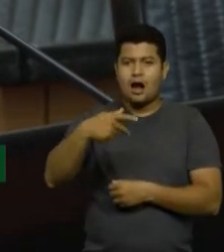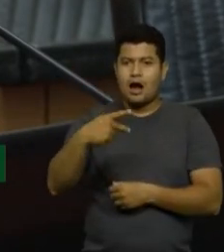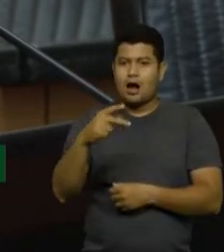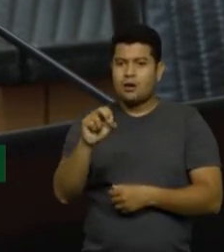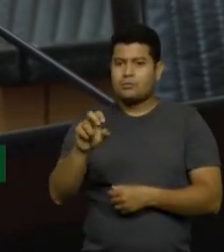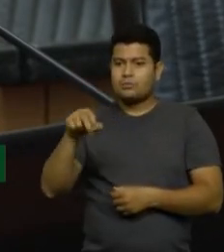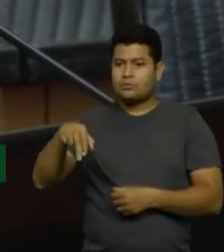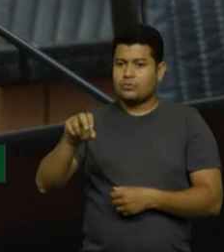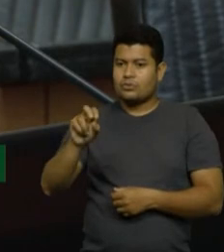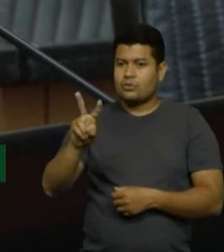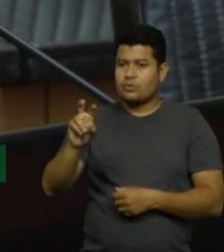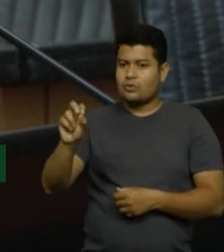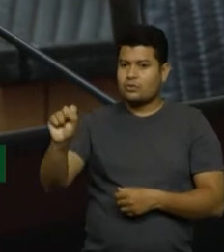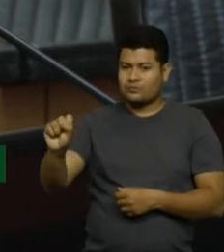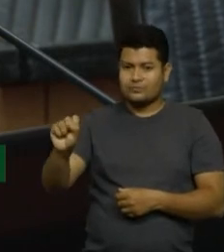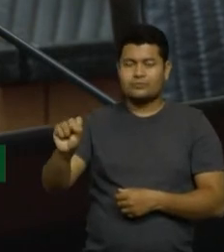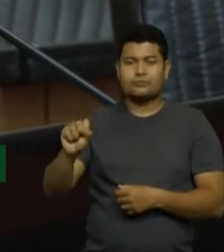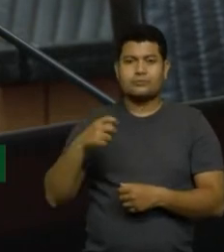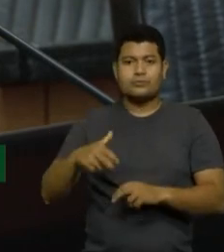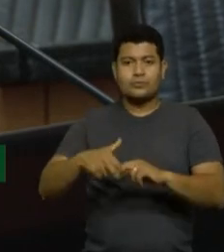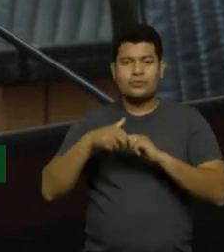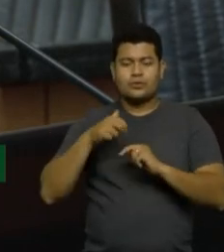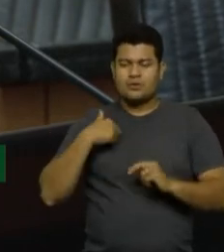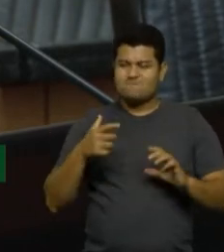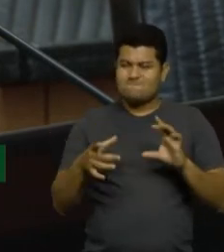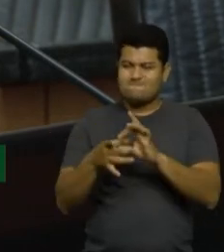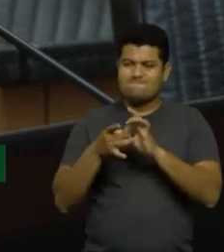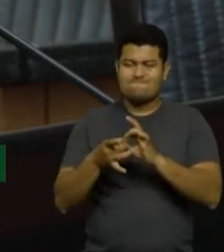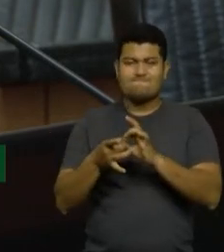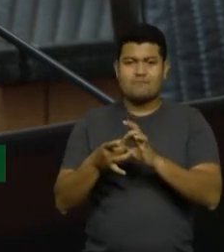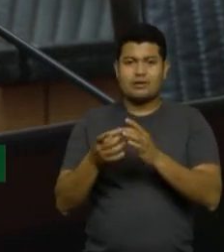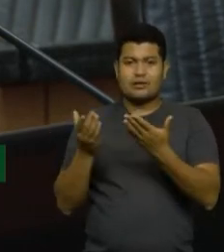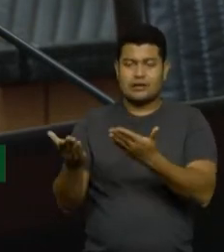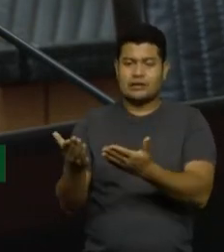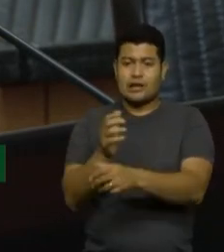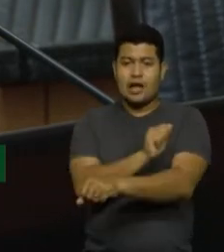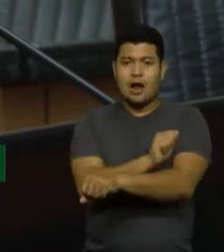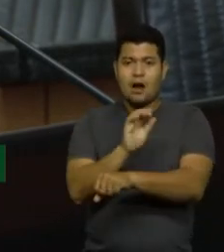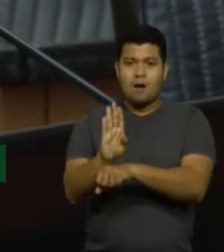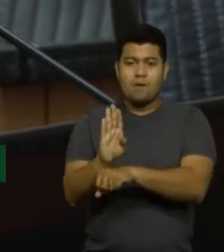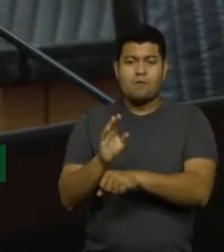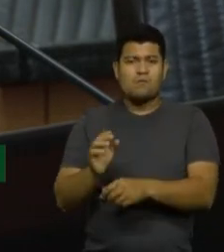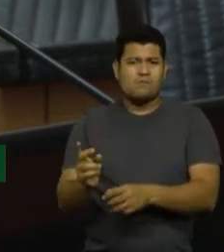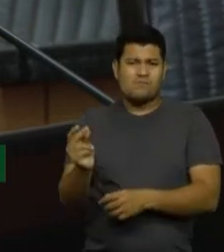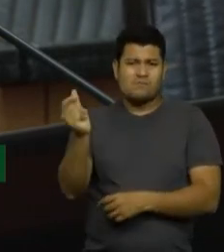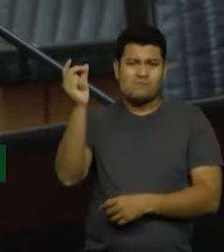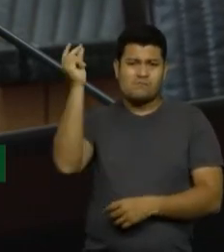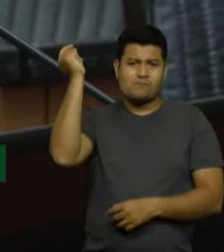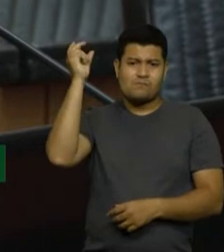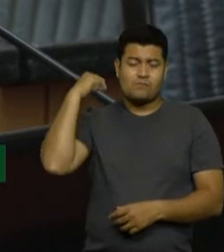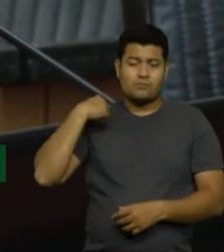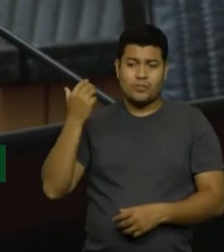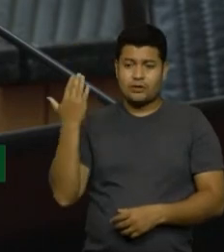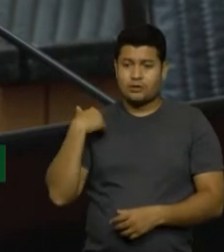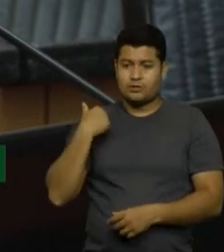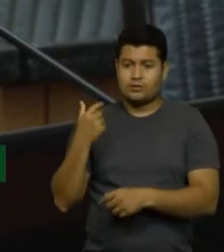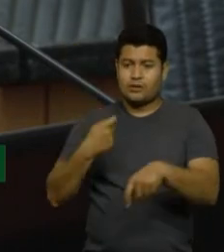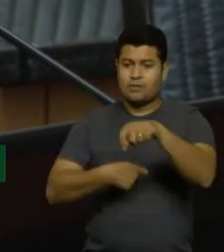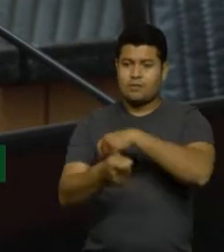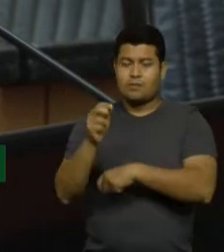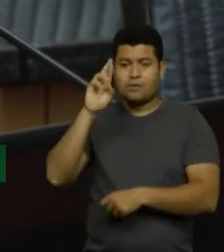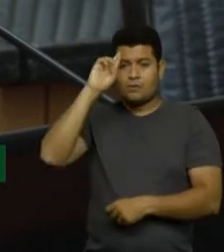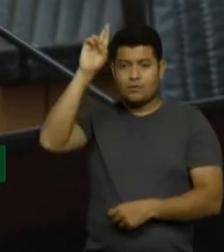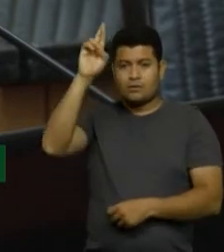Por isso, a minha ligação é tão forte com Bedão Batista, desde quando tive a oportunidade de administrar